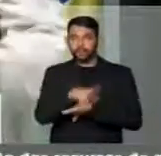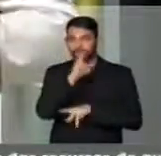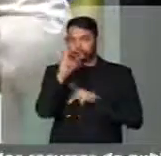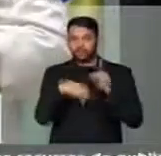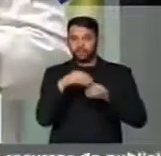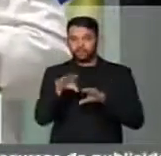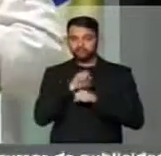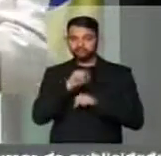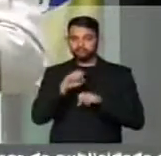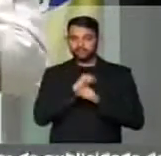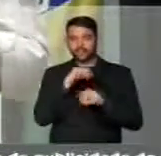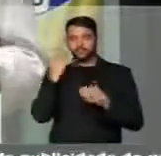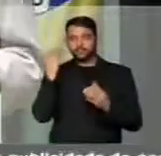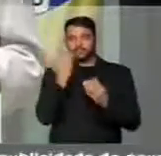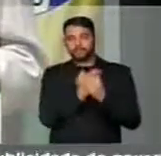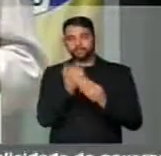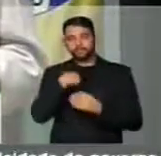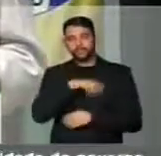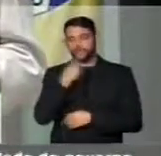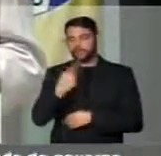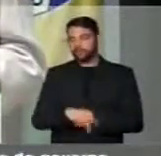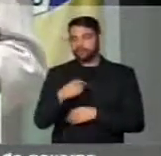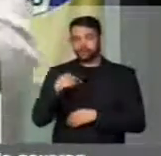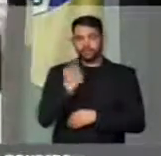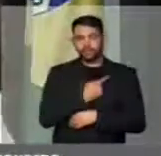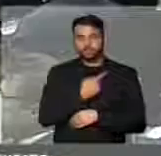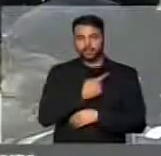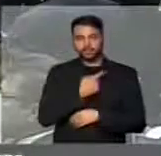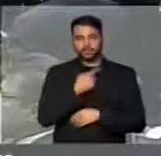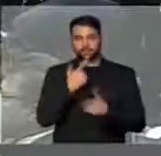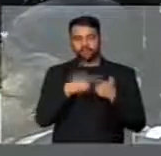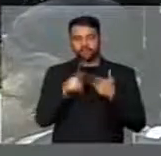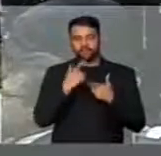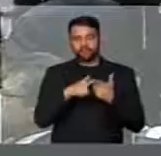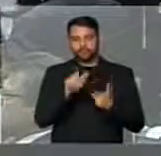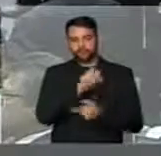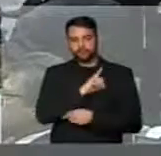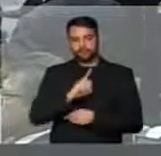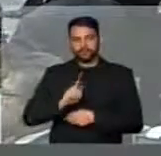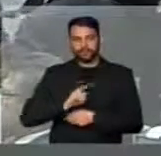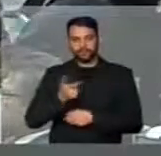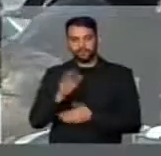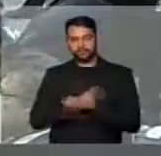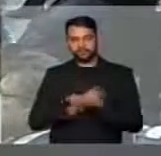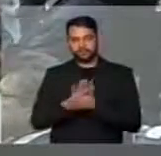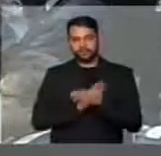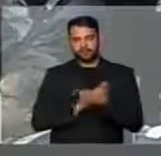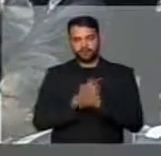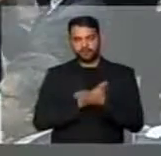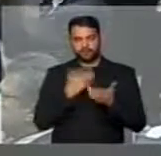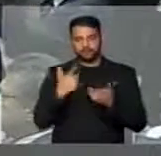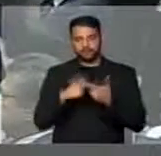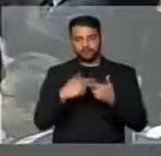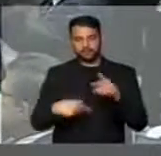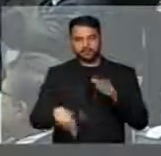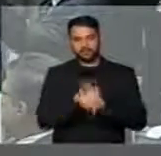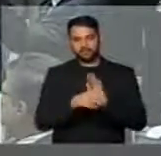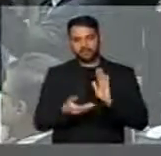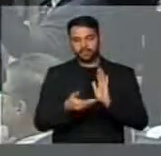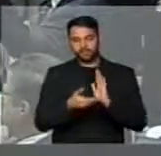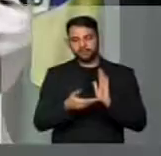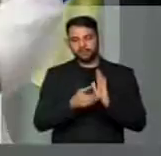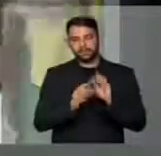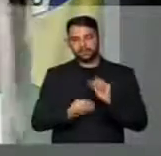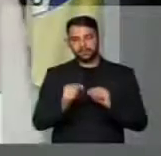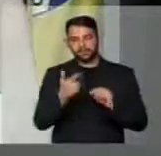Esse processo já não é nosso. Essa crise do governo não é como a crise da Câmara,